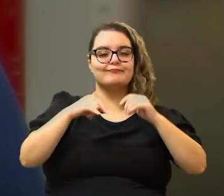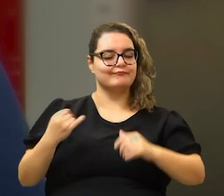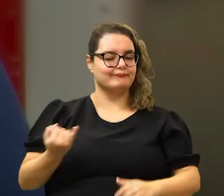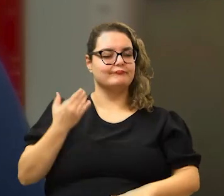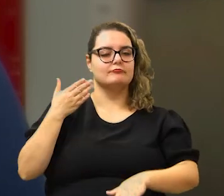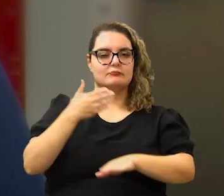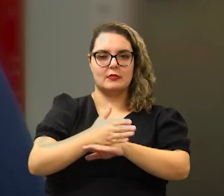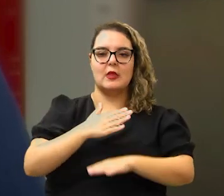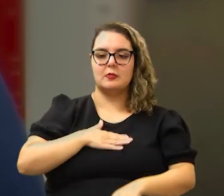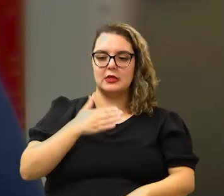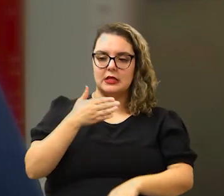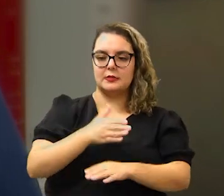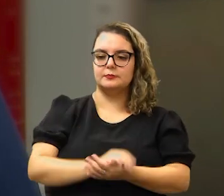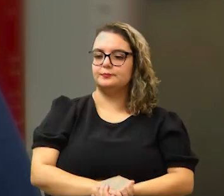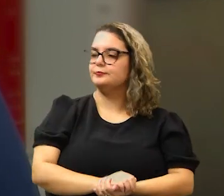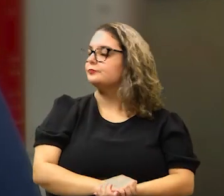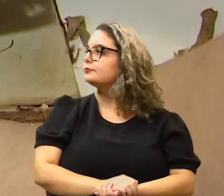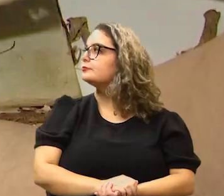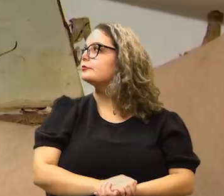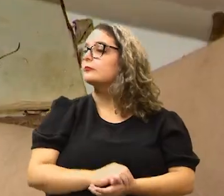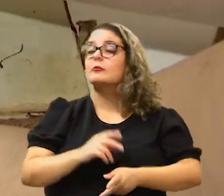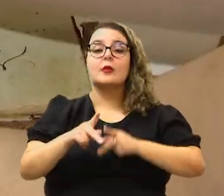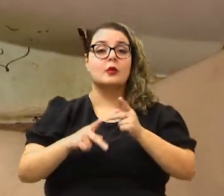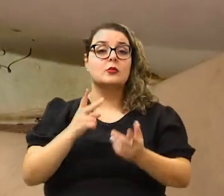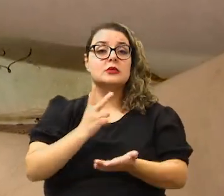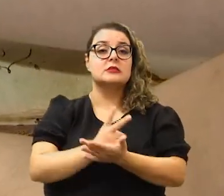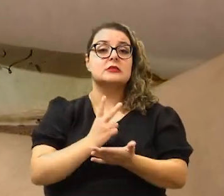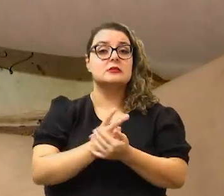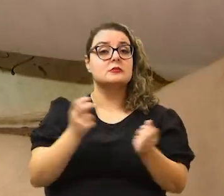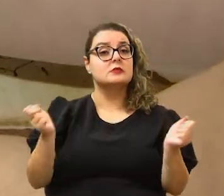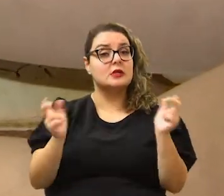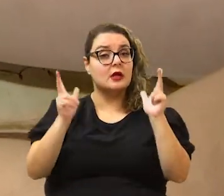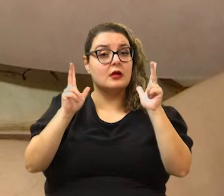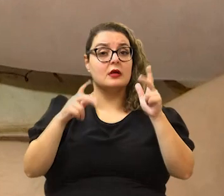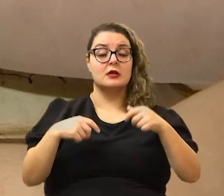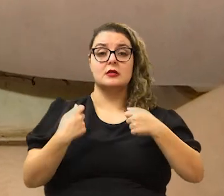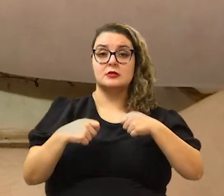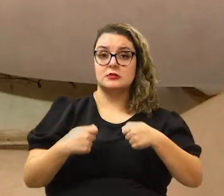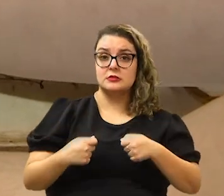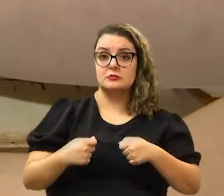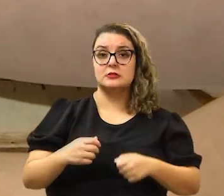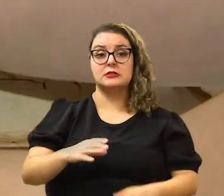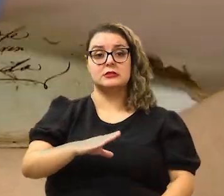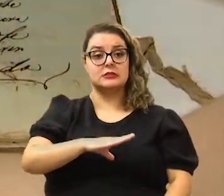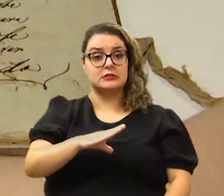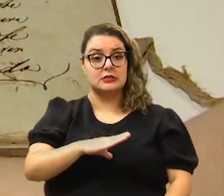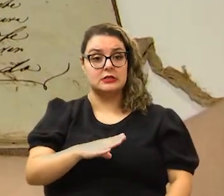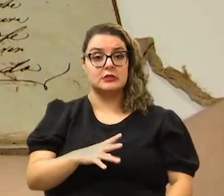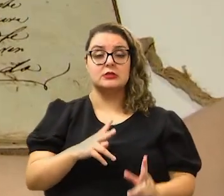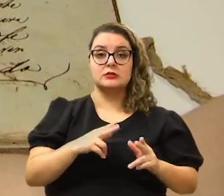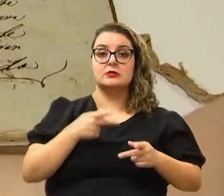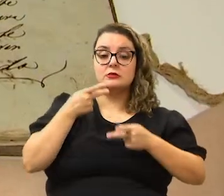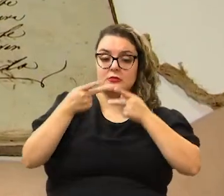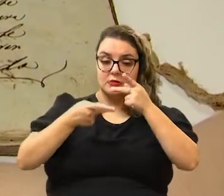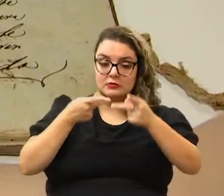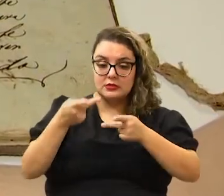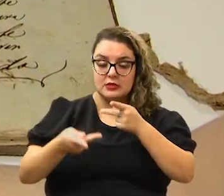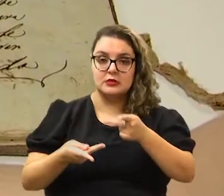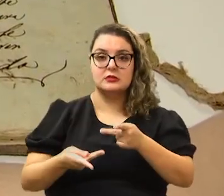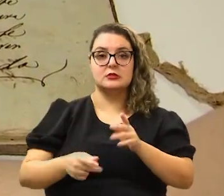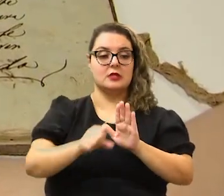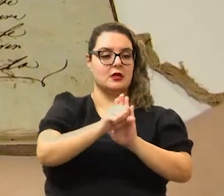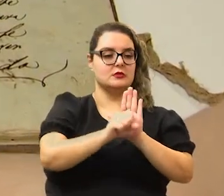precisando de um novo caminho, tem que abrir terrenos devolutos que estão vazios, eu posso começar a cuidar desse terreno, construir.